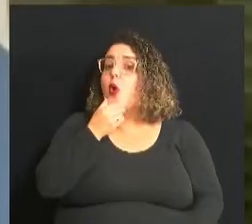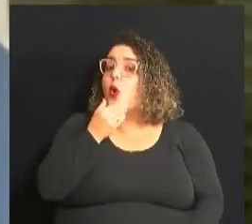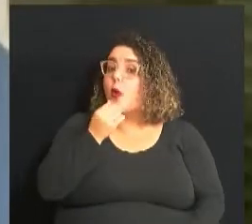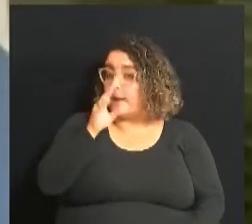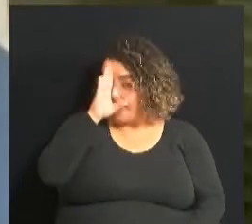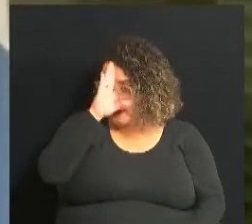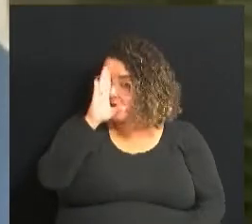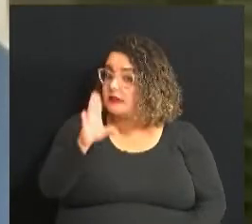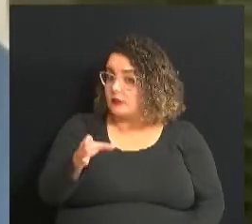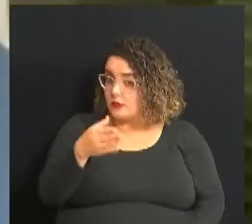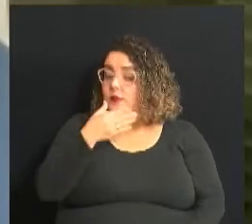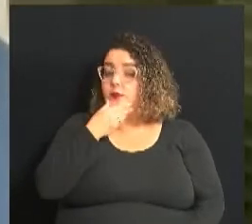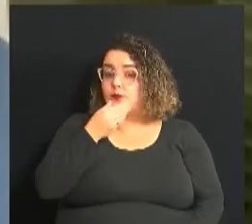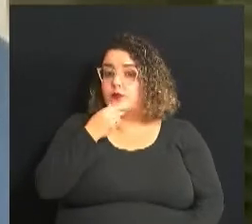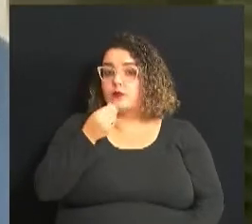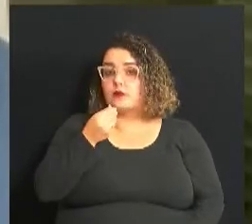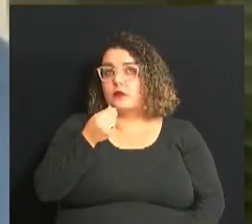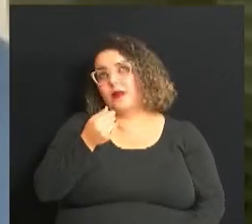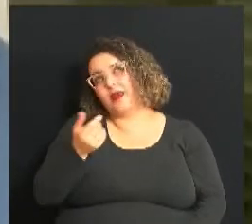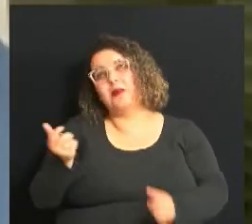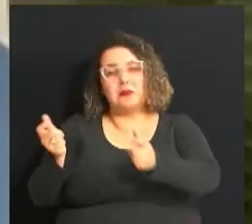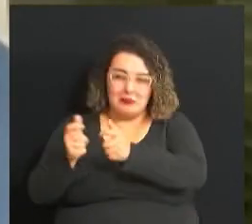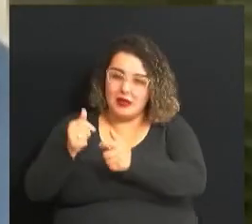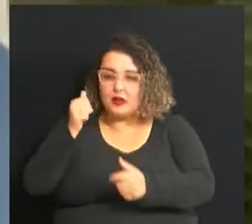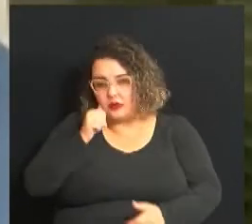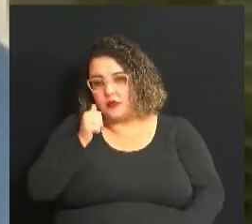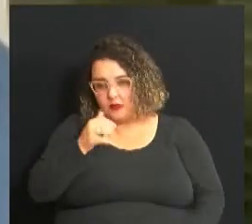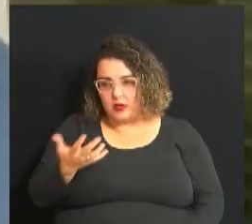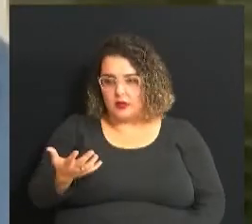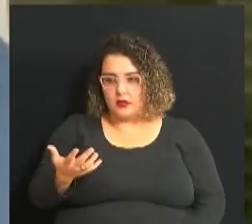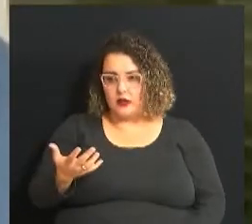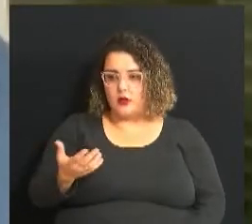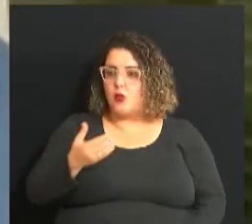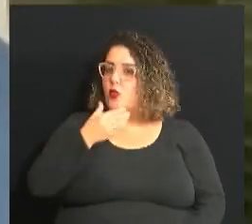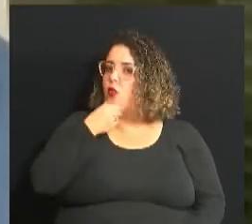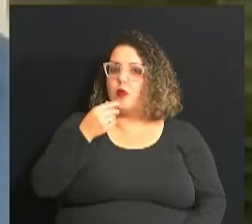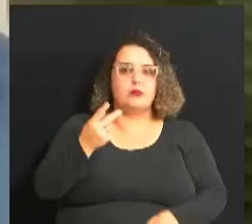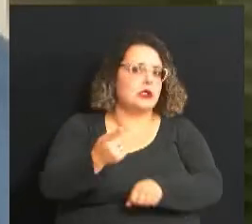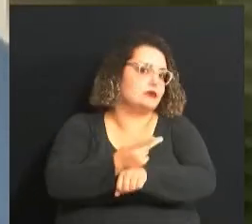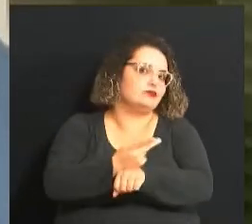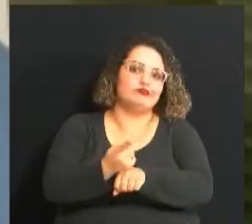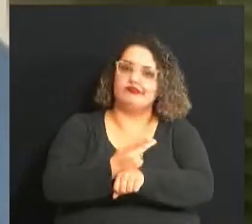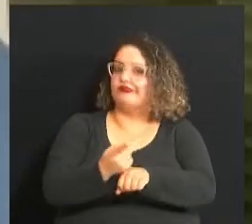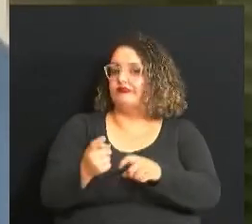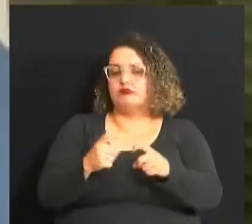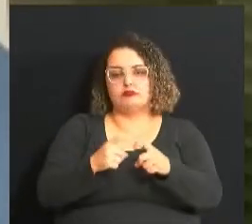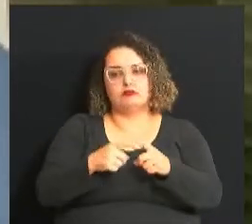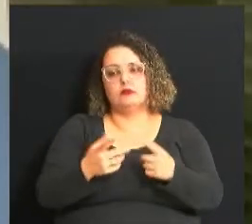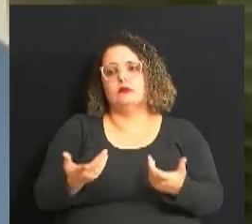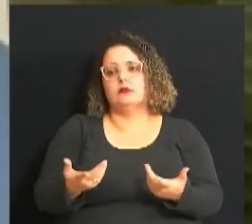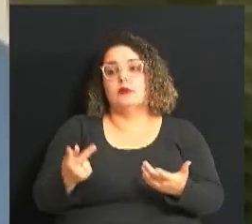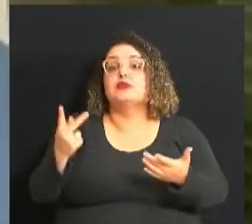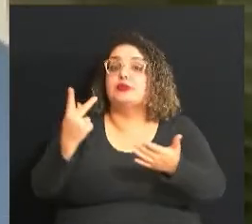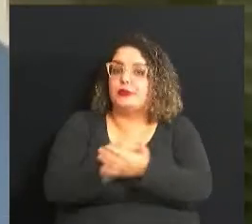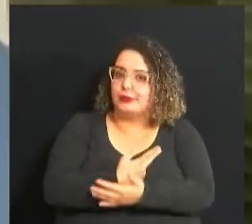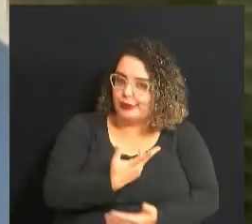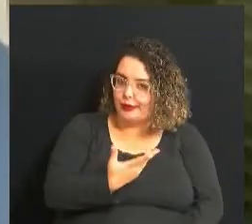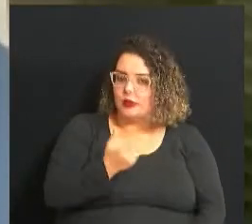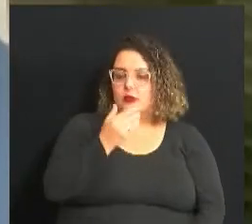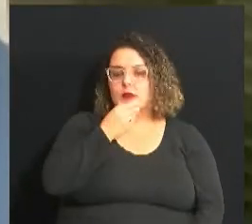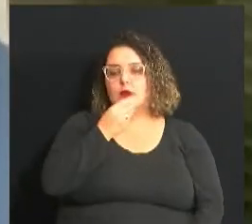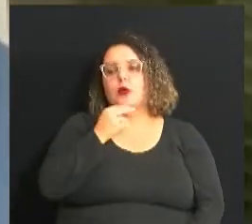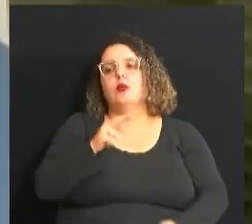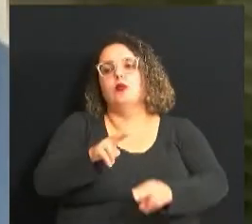o homem, menos a mulher, o homem não procure o médico. Isso é uma falha do homem. Né? Por isso que a gente faz campanhas de